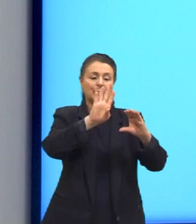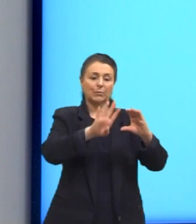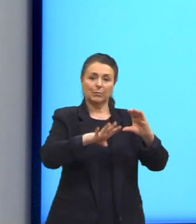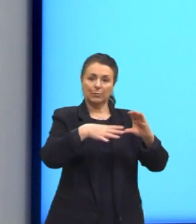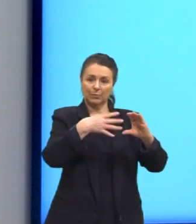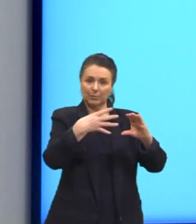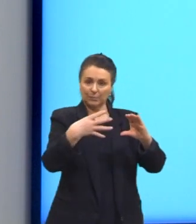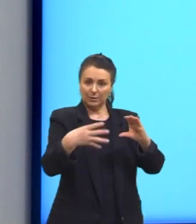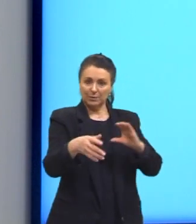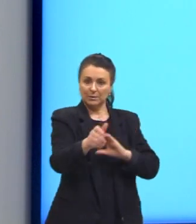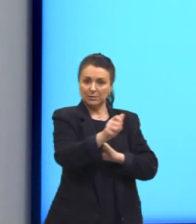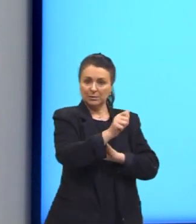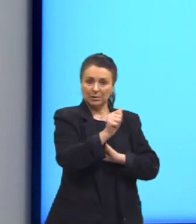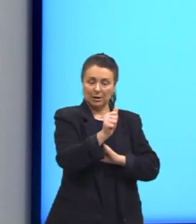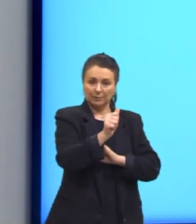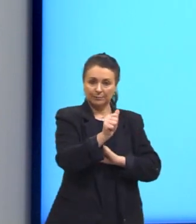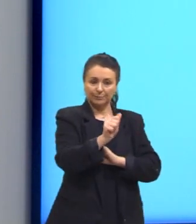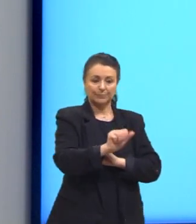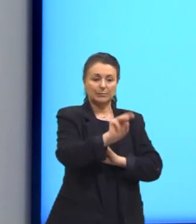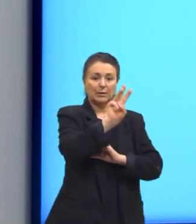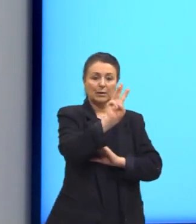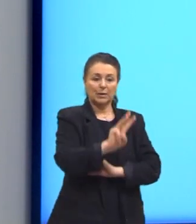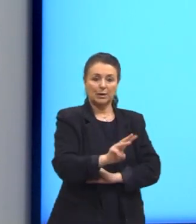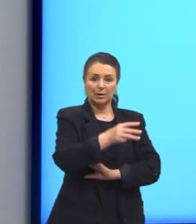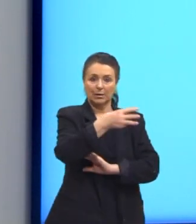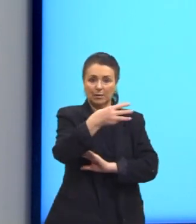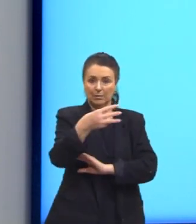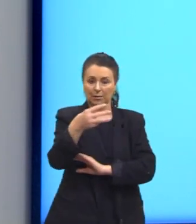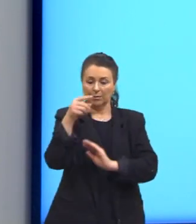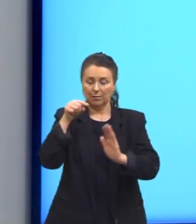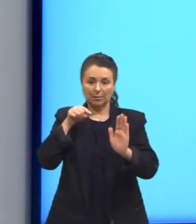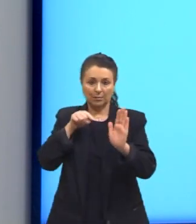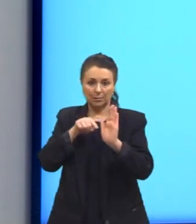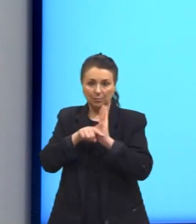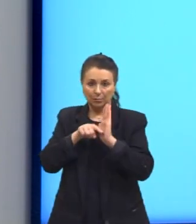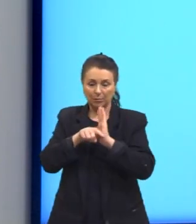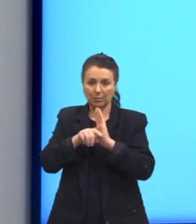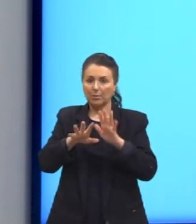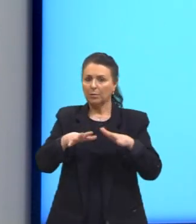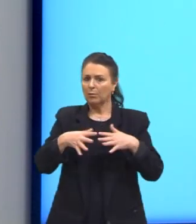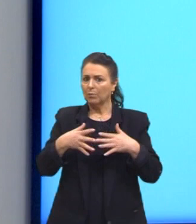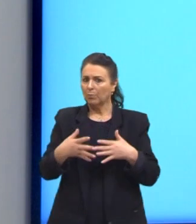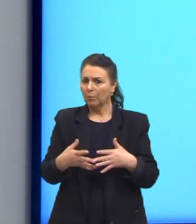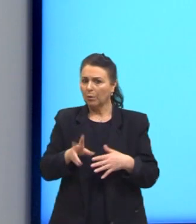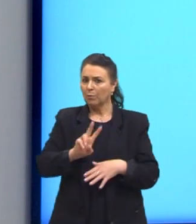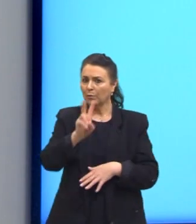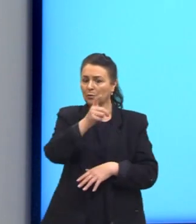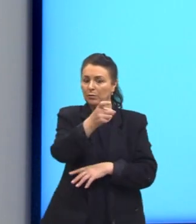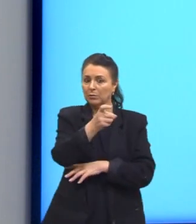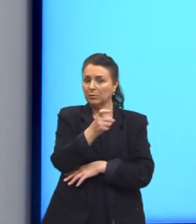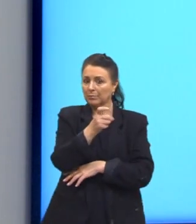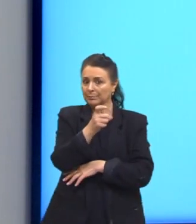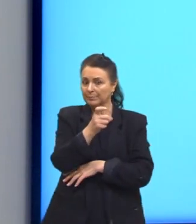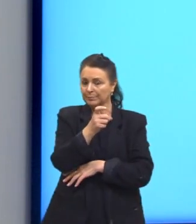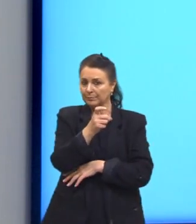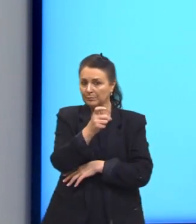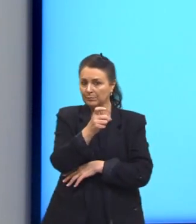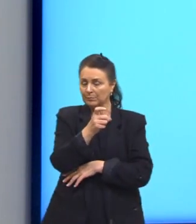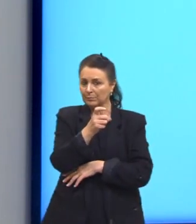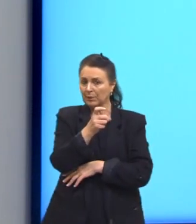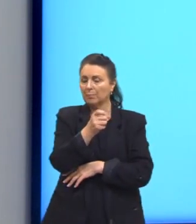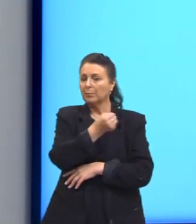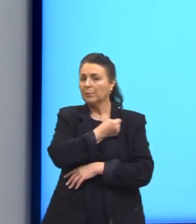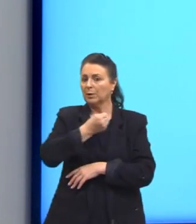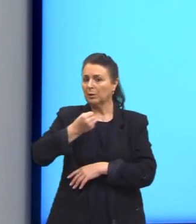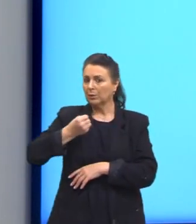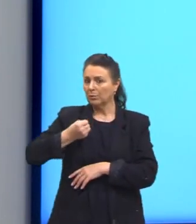quadrada, de ordem 3. E aí nós temos a pergunta, qual deve ser o valor de x para que o determinante